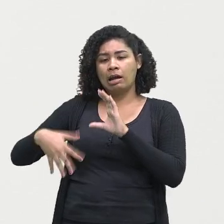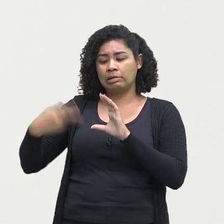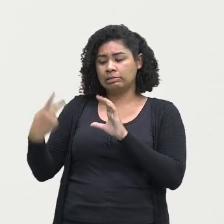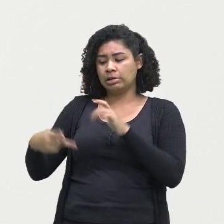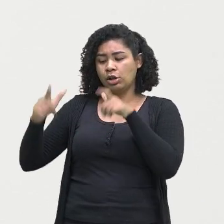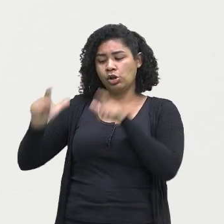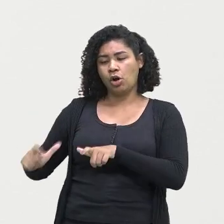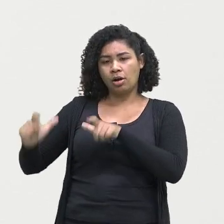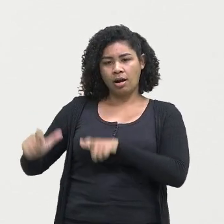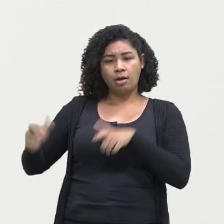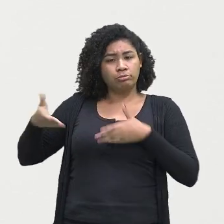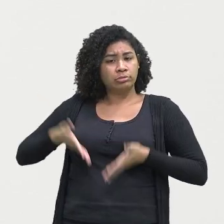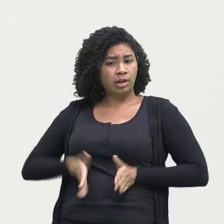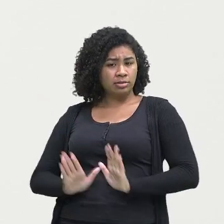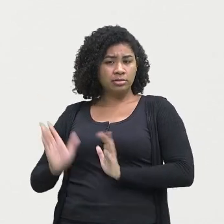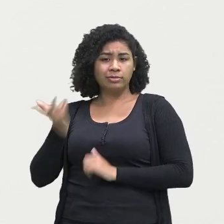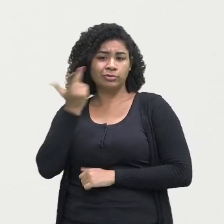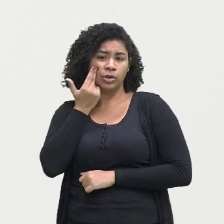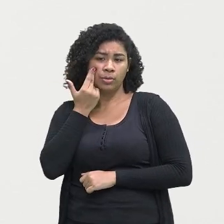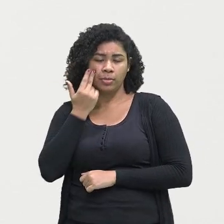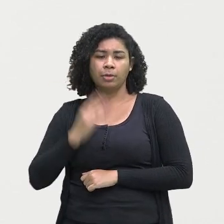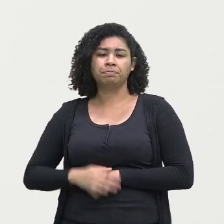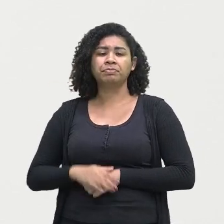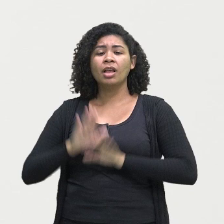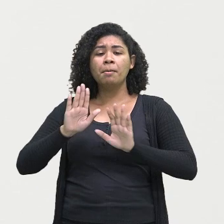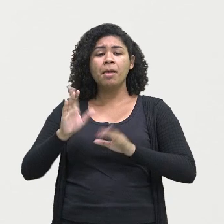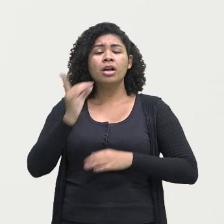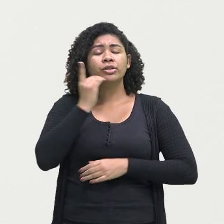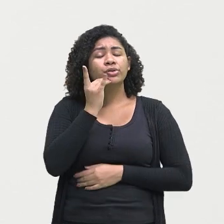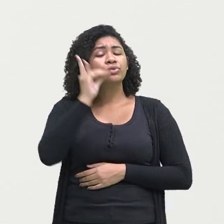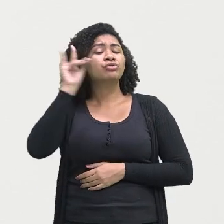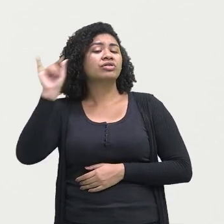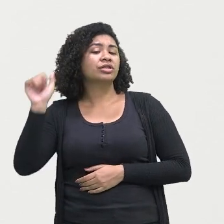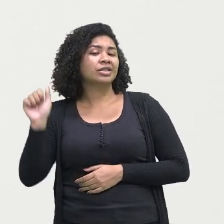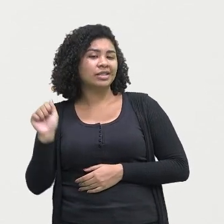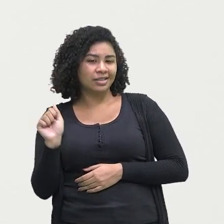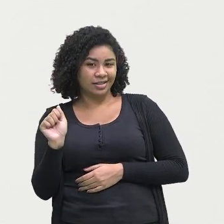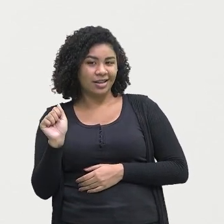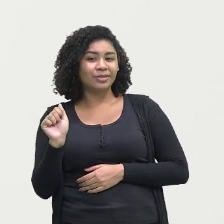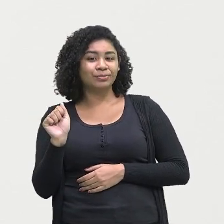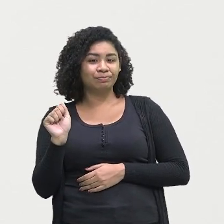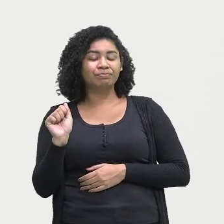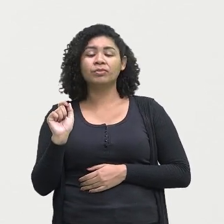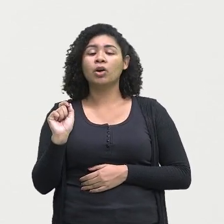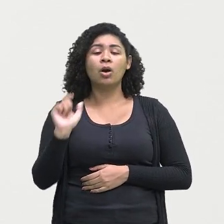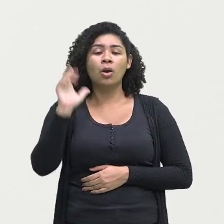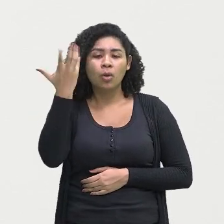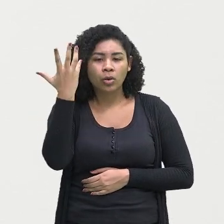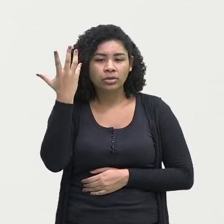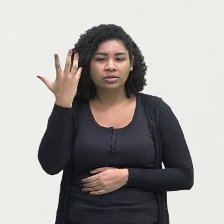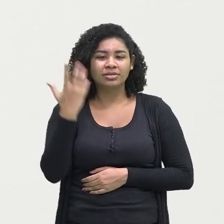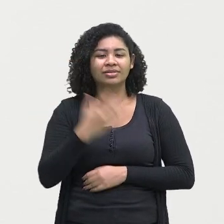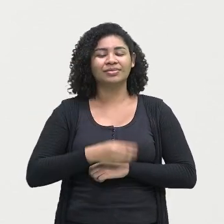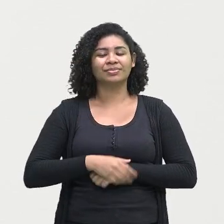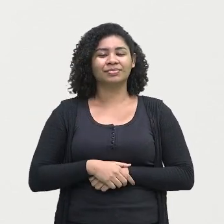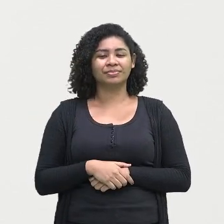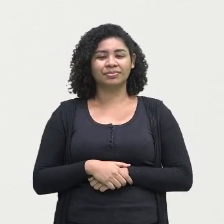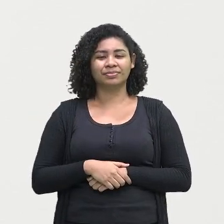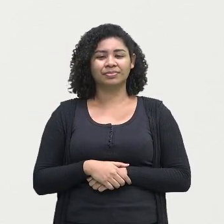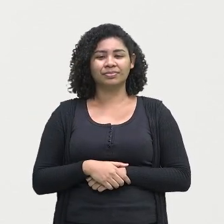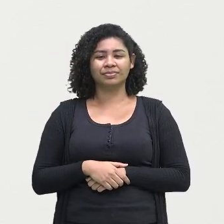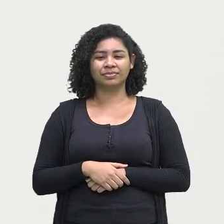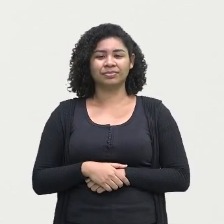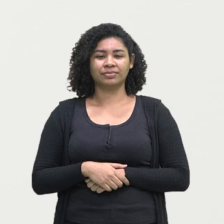olha só, um dia, however, um dia contudo, as you are engaged in one of